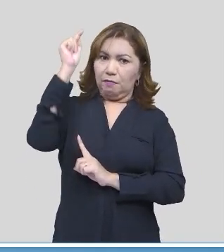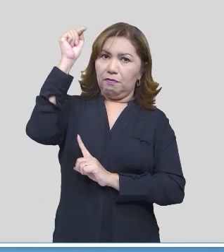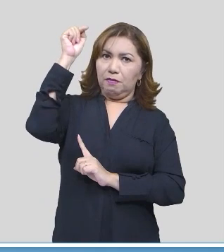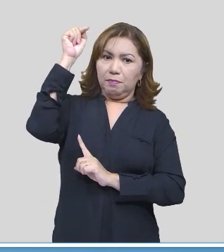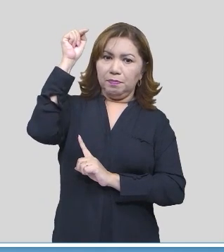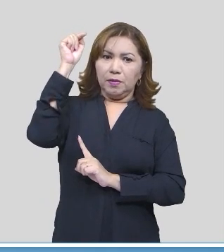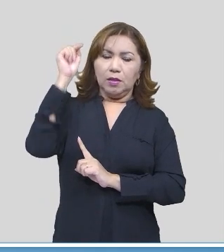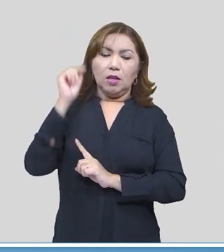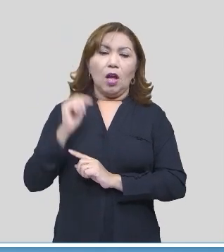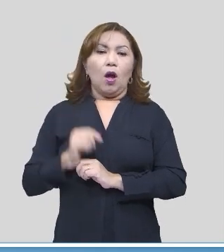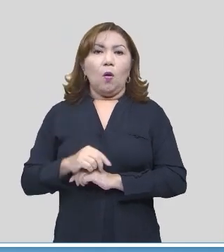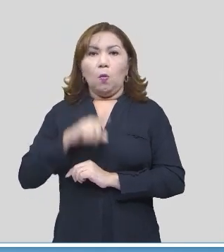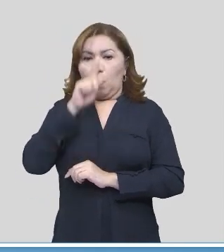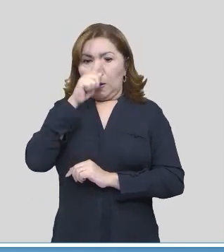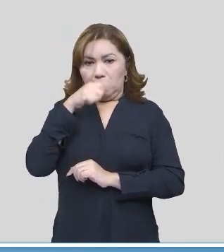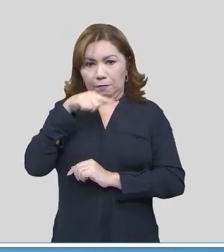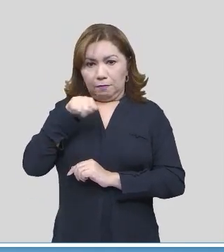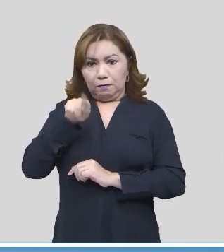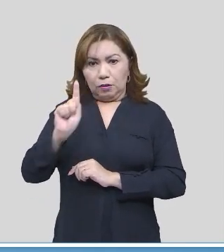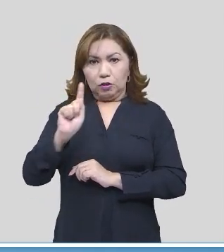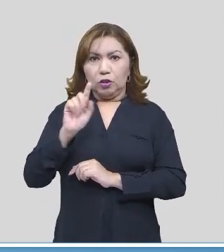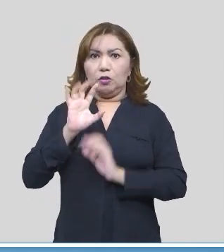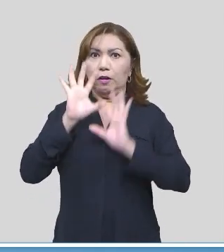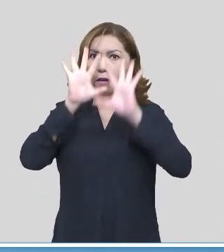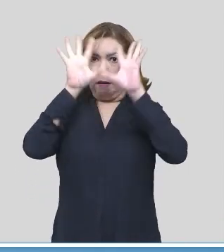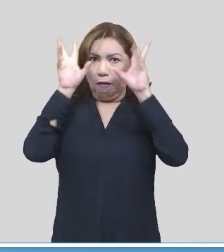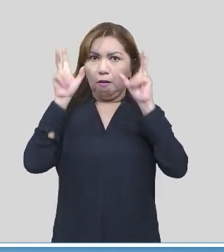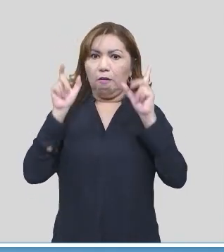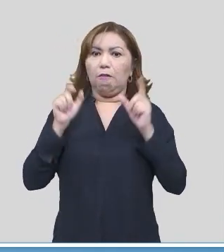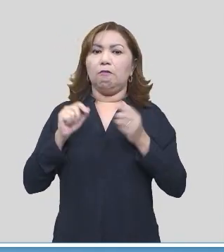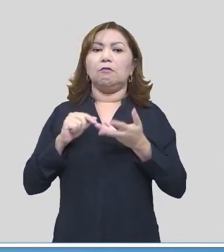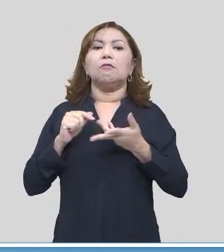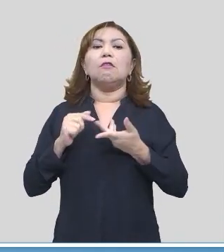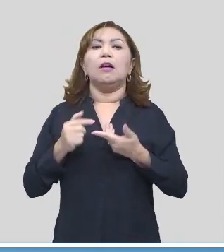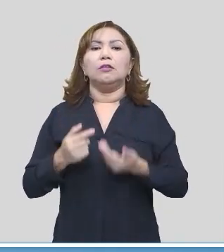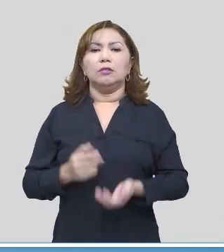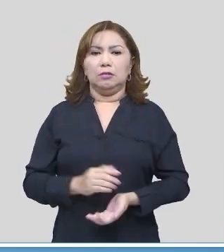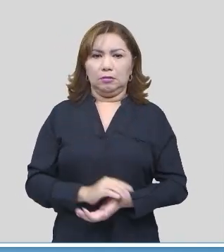2 metros, 3 metros, 4 metros.